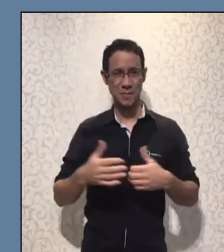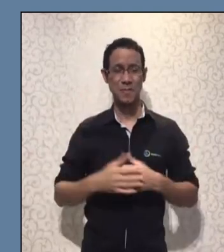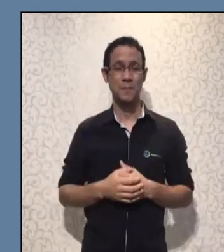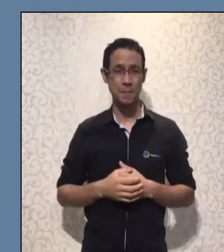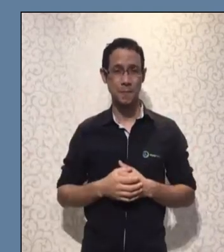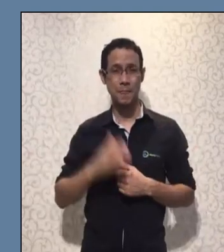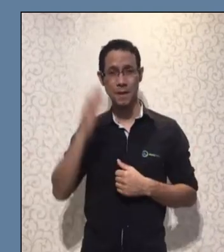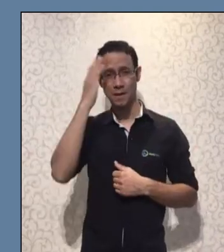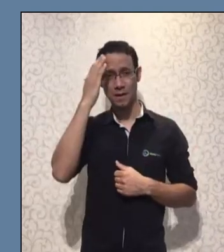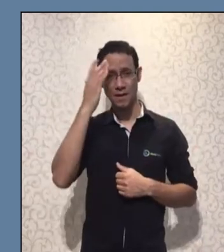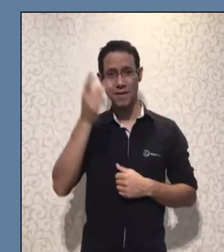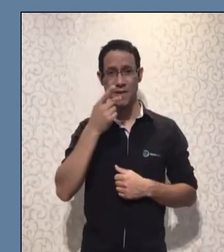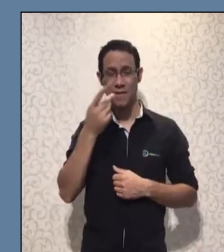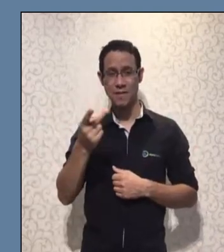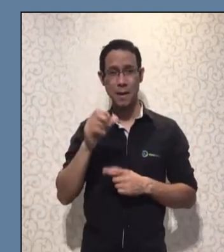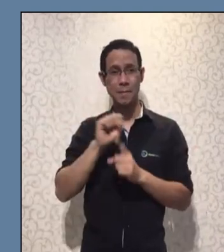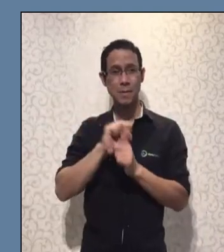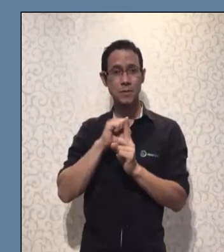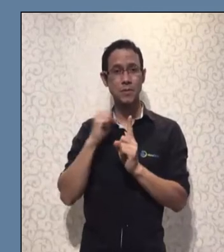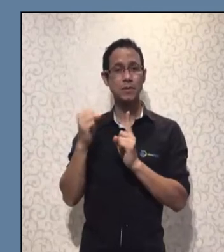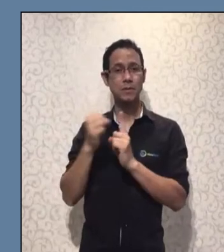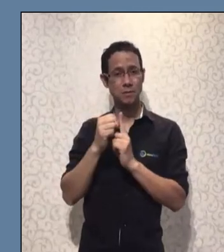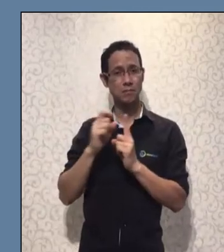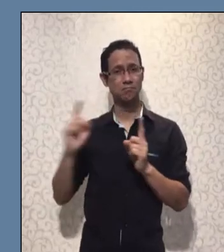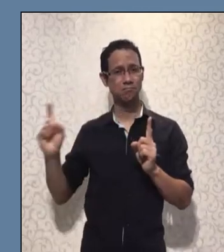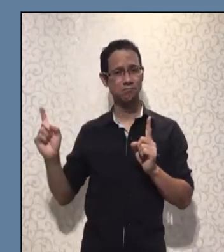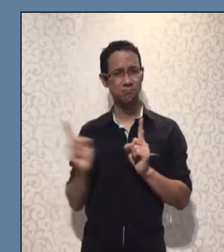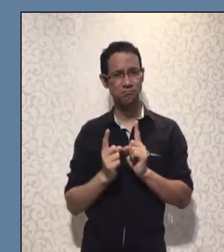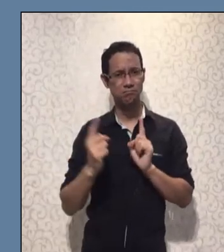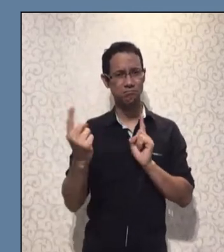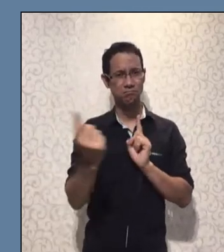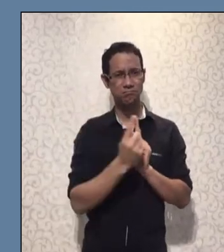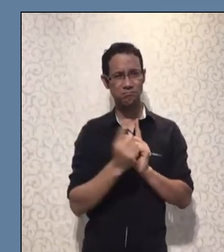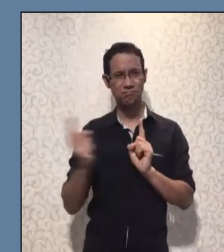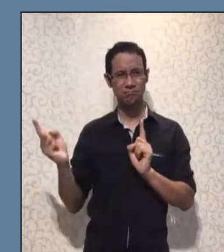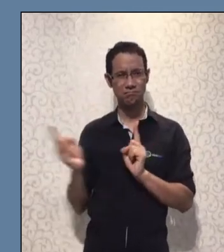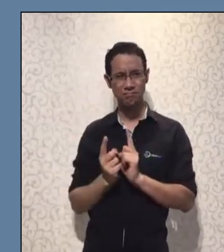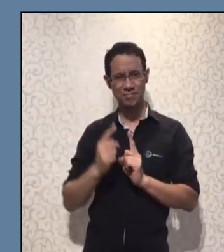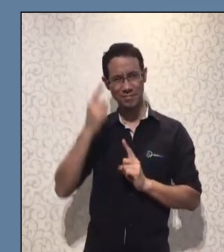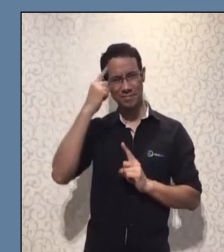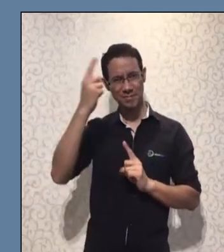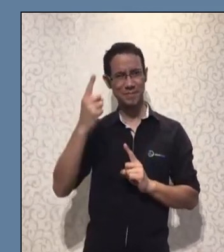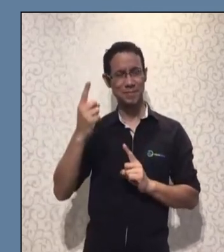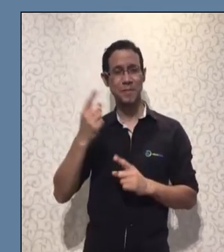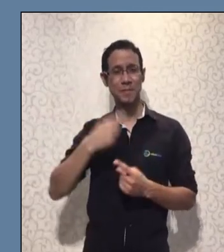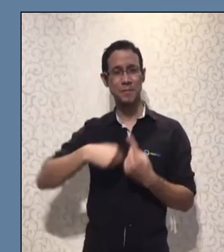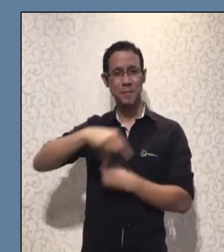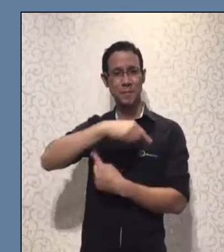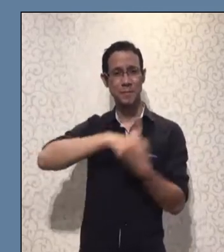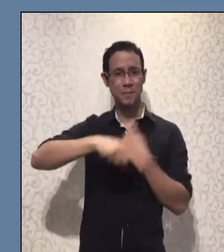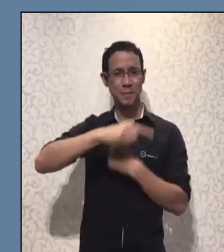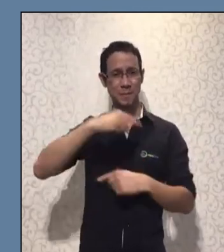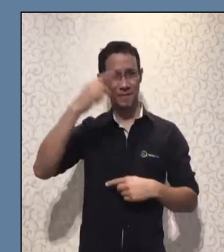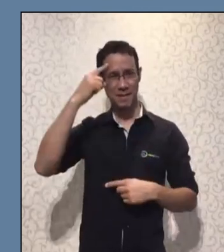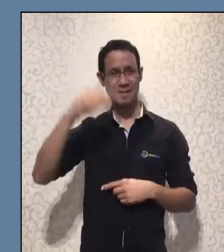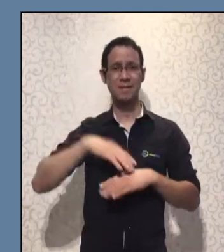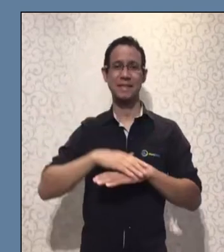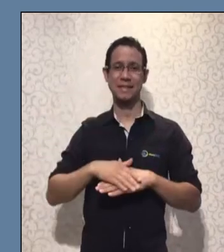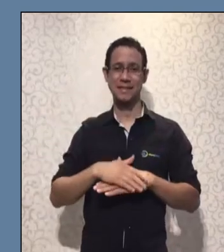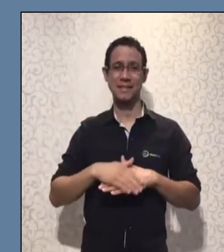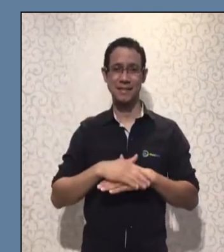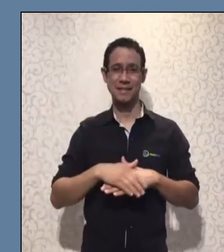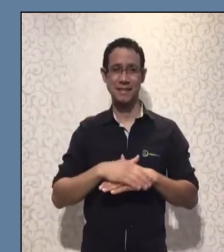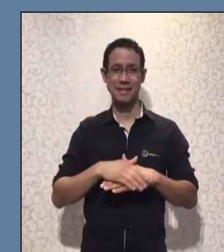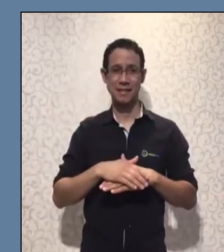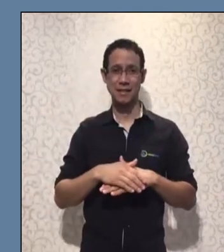desse papel socializante dos museus, você estava justamente, né, na nossa prévia falando sobre isso. Se você puder caminhar um